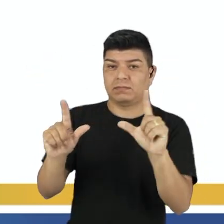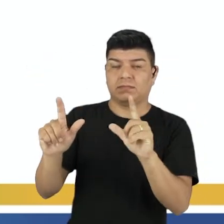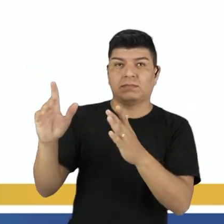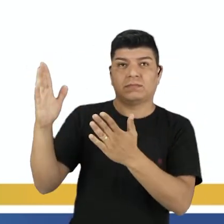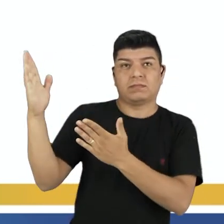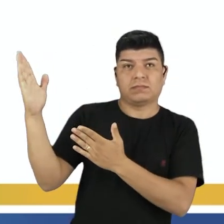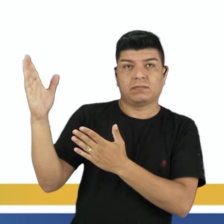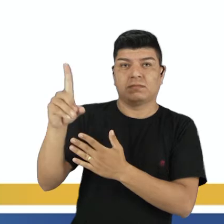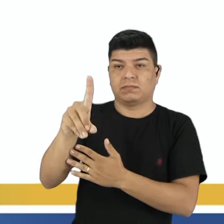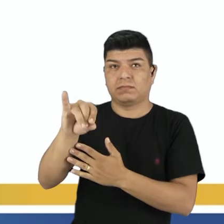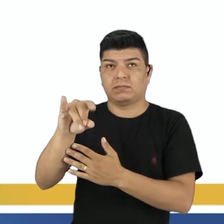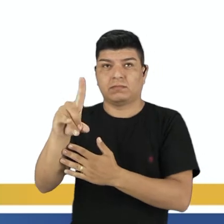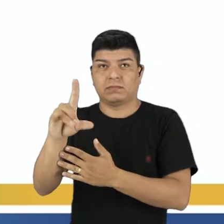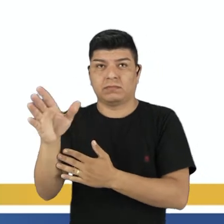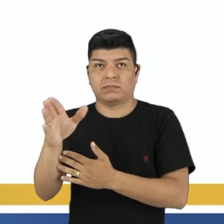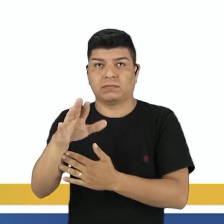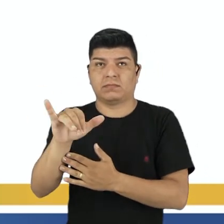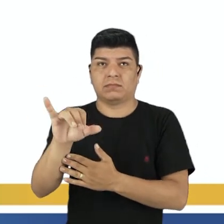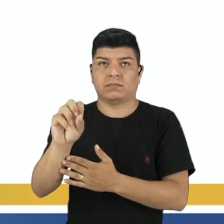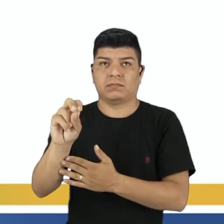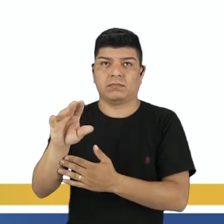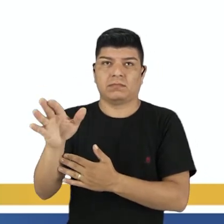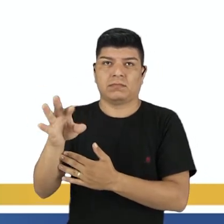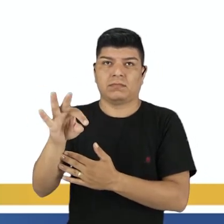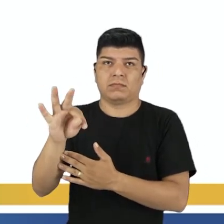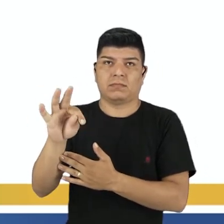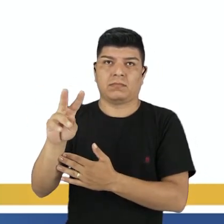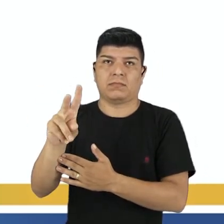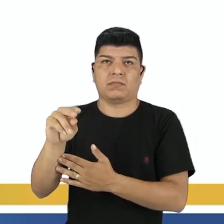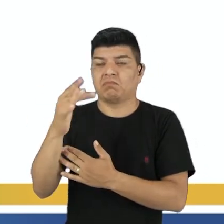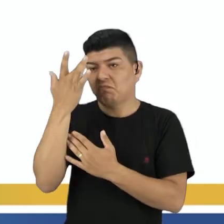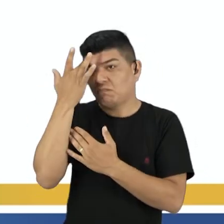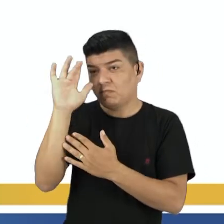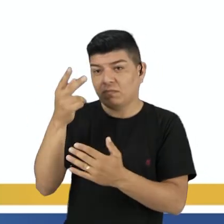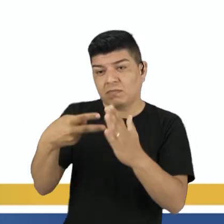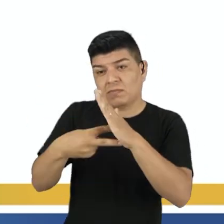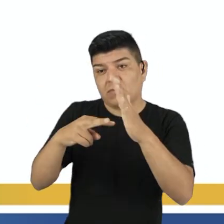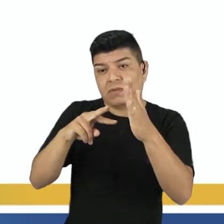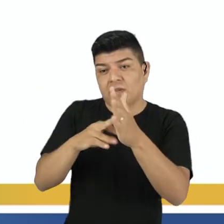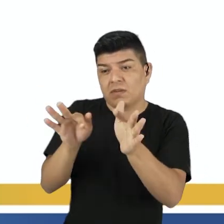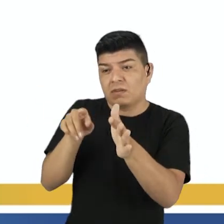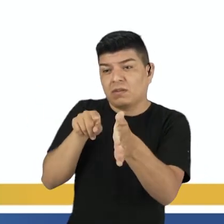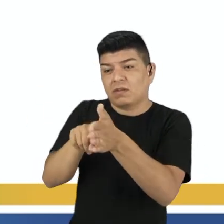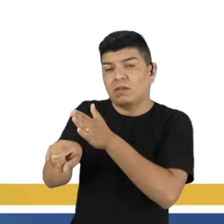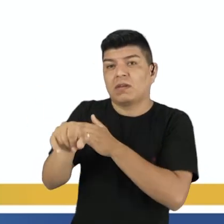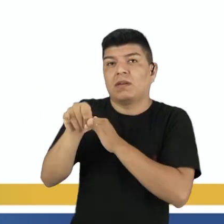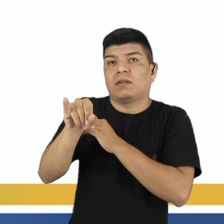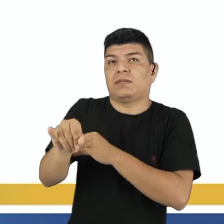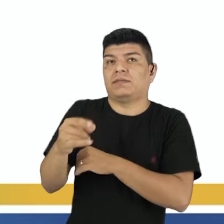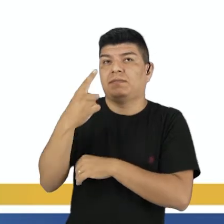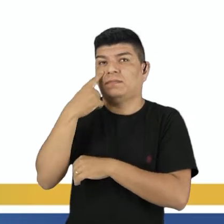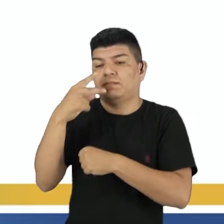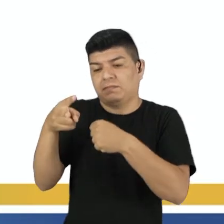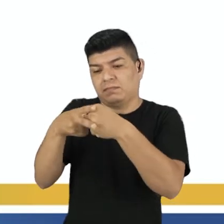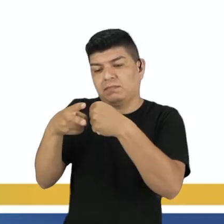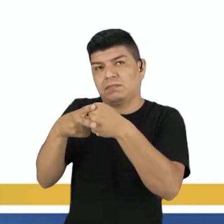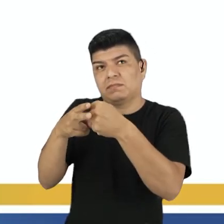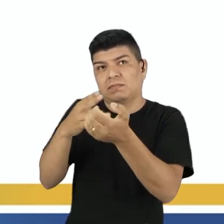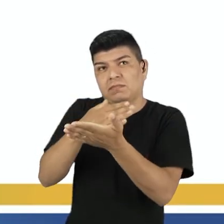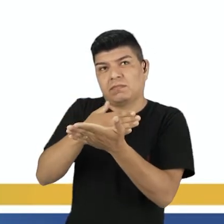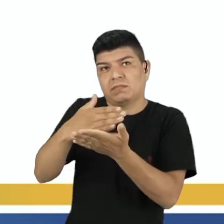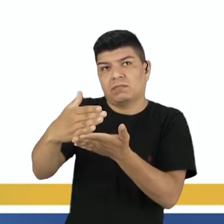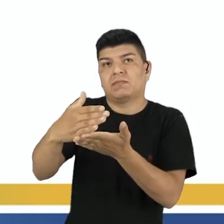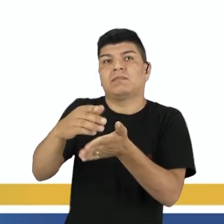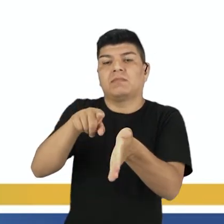you study yesterday? Mesmo sem saber o que essa pergunta está dizendo, mas se eu observo esse verbo auxiliar no início